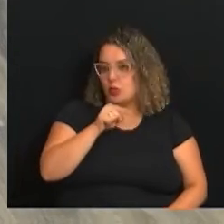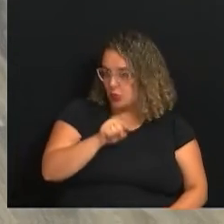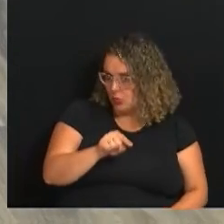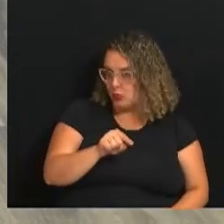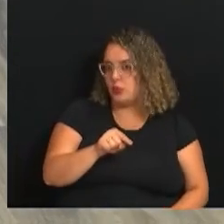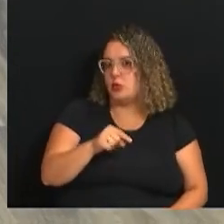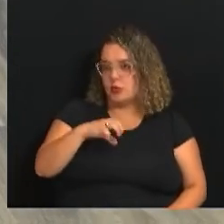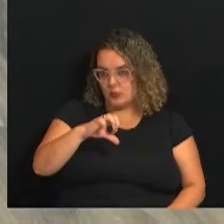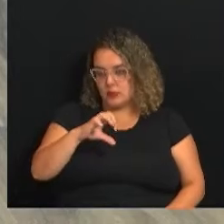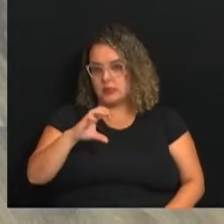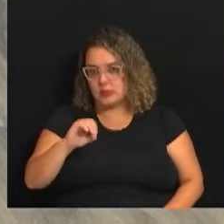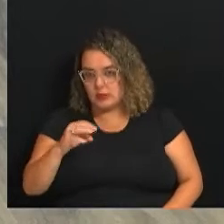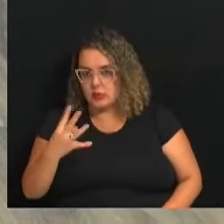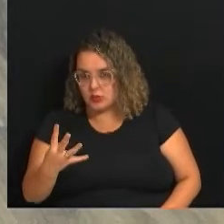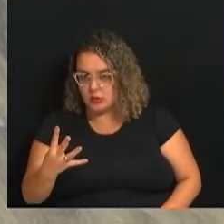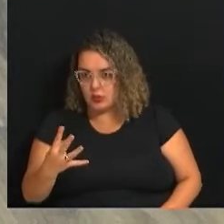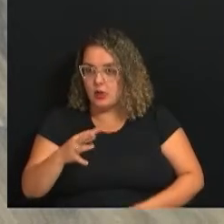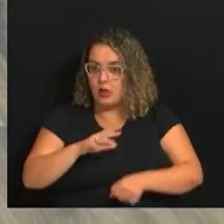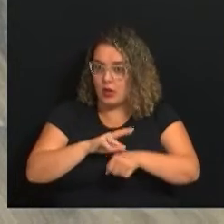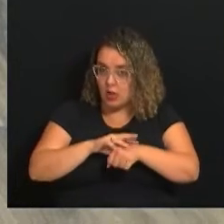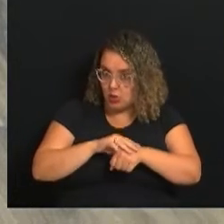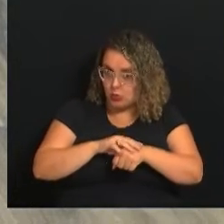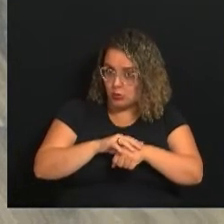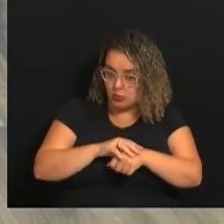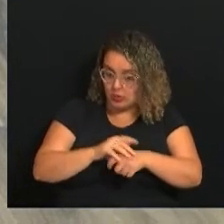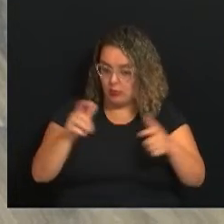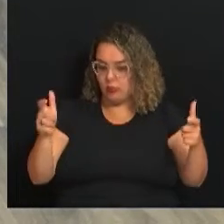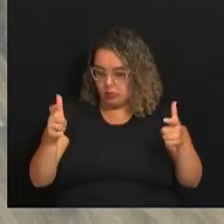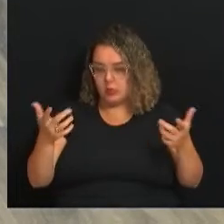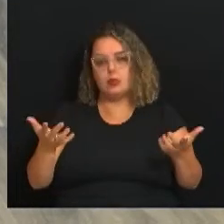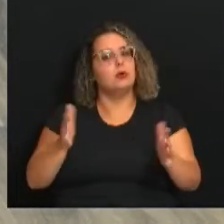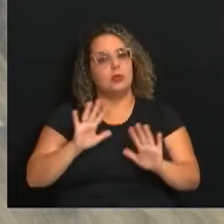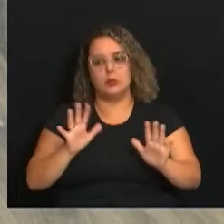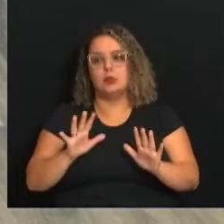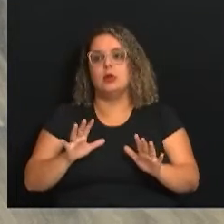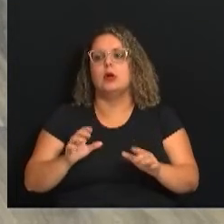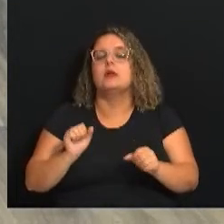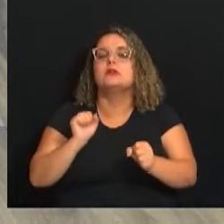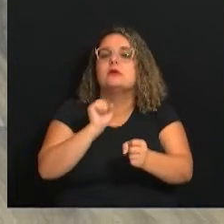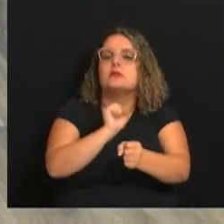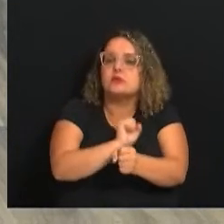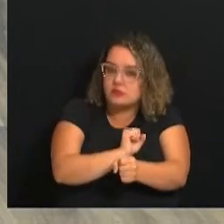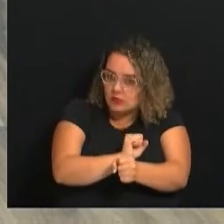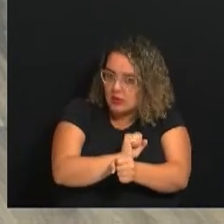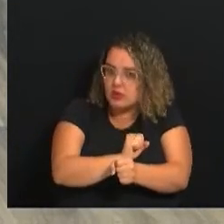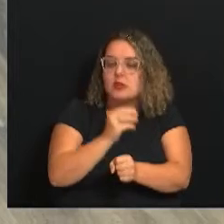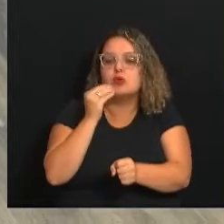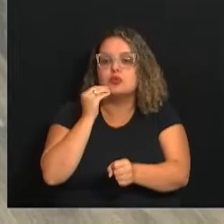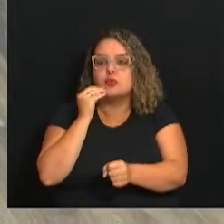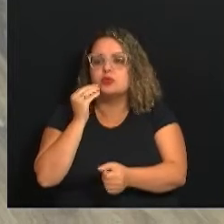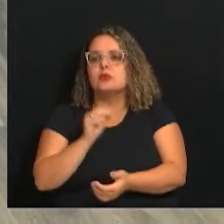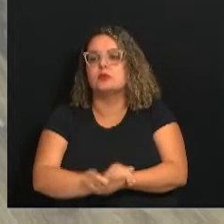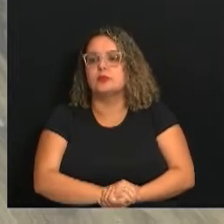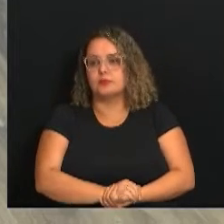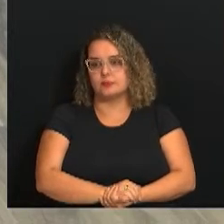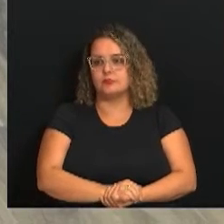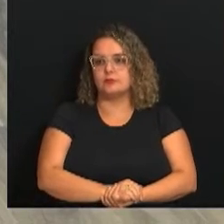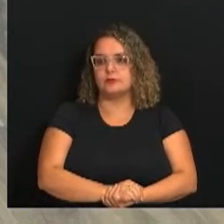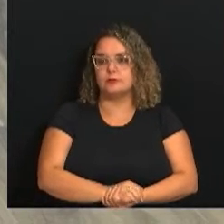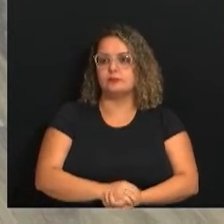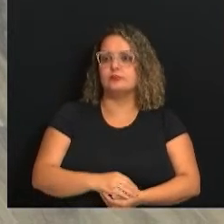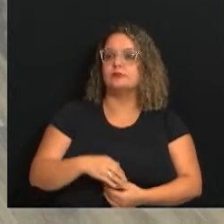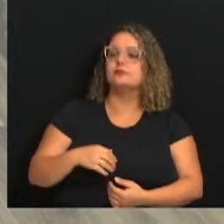537.179 casos confirmados e Campinas, ontem nós tivemos uma atualização e eu vou fazer aqui uma ressalva em relação à